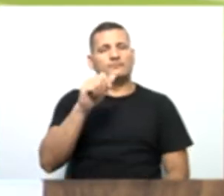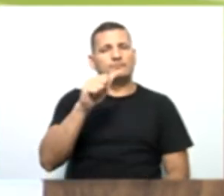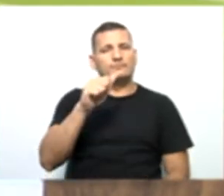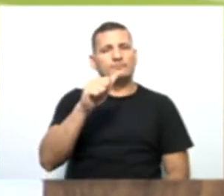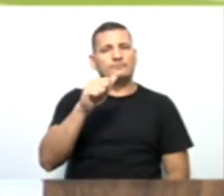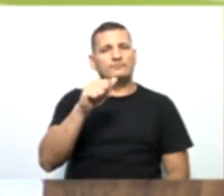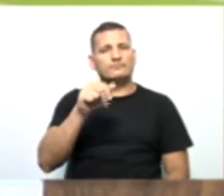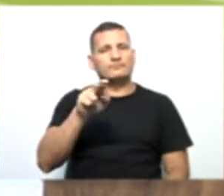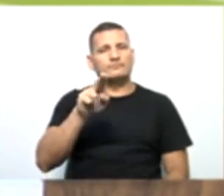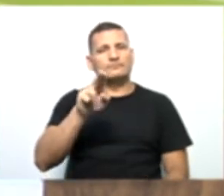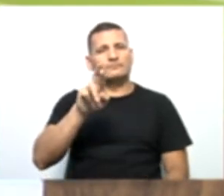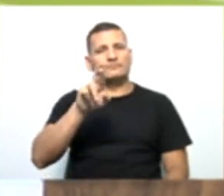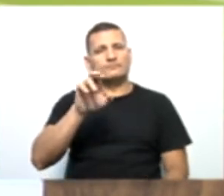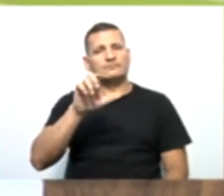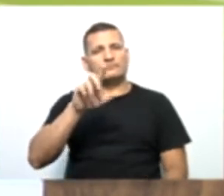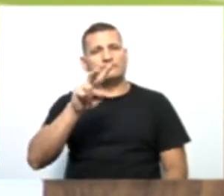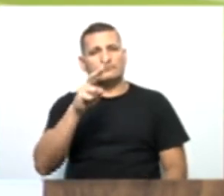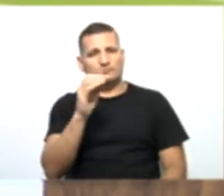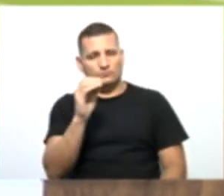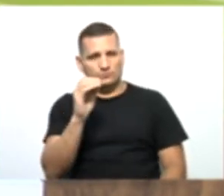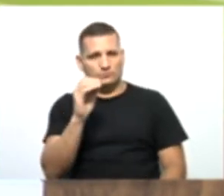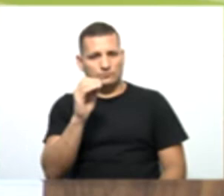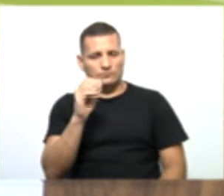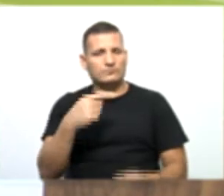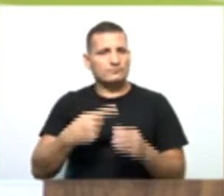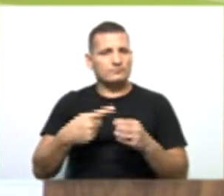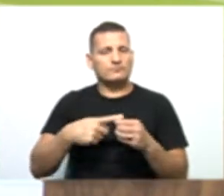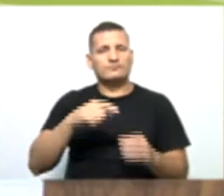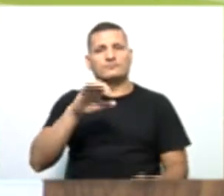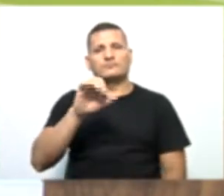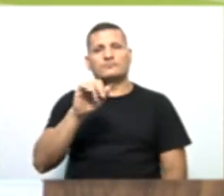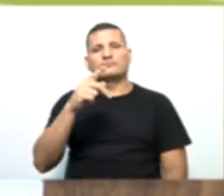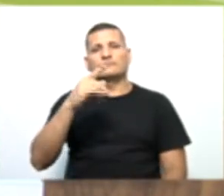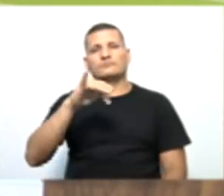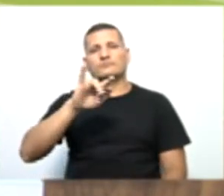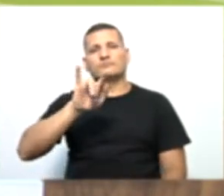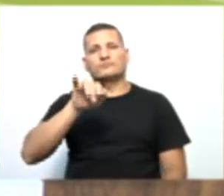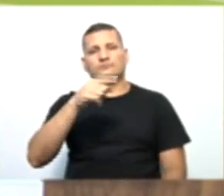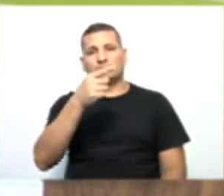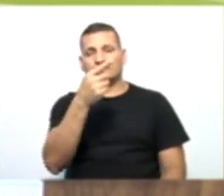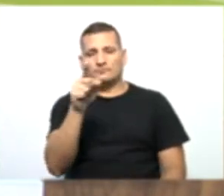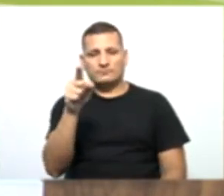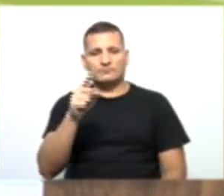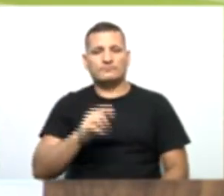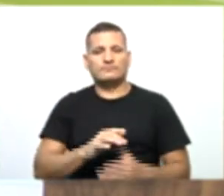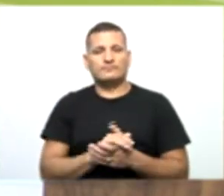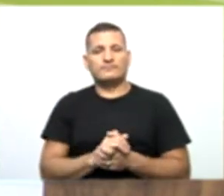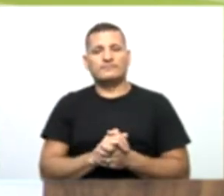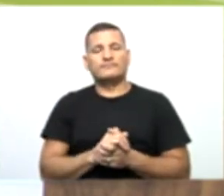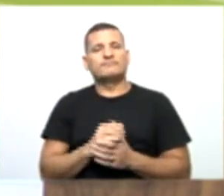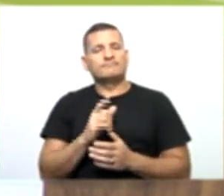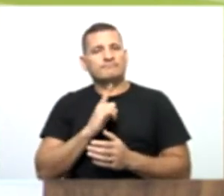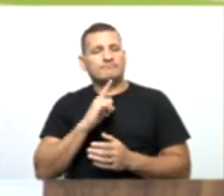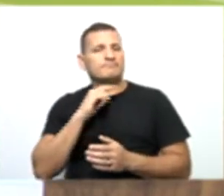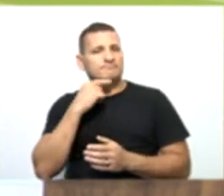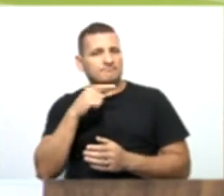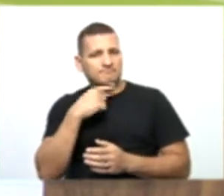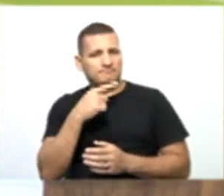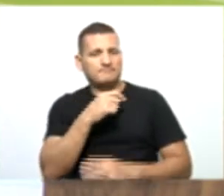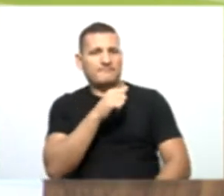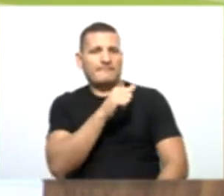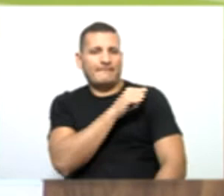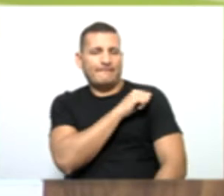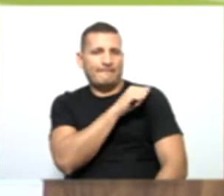Aurélio Buarque, de Espigão, da CREA de Espigão. E aí surgiu a seguinte dúvida durante